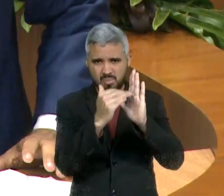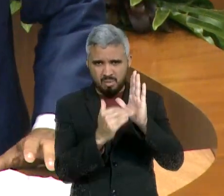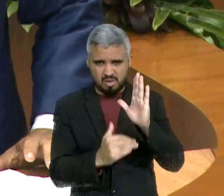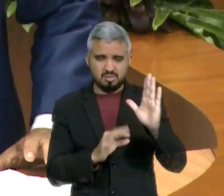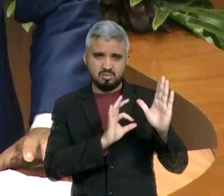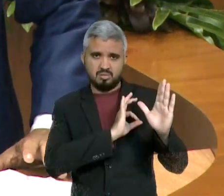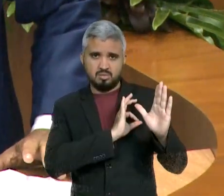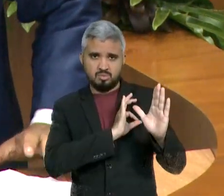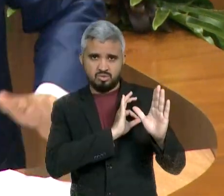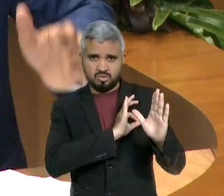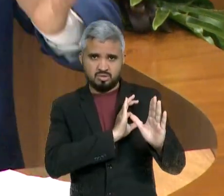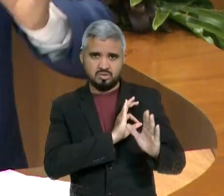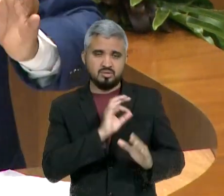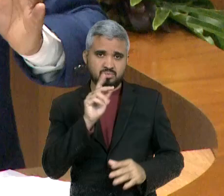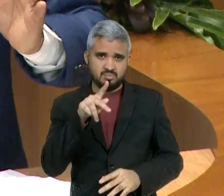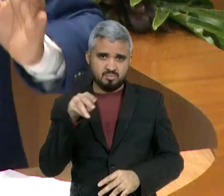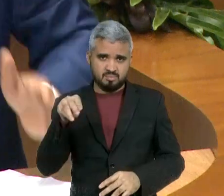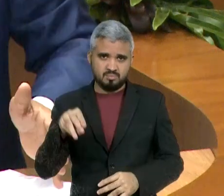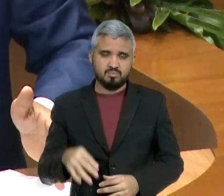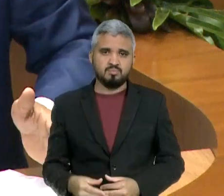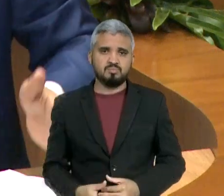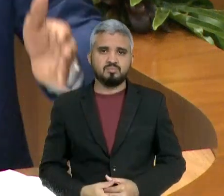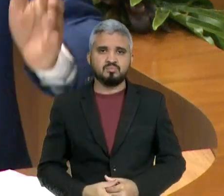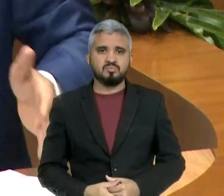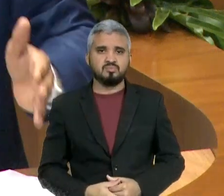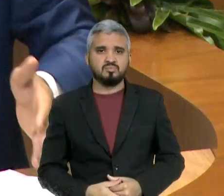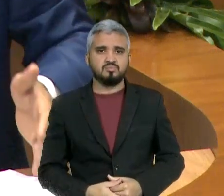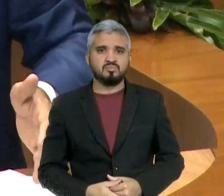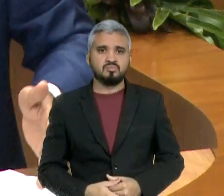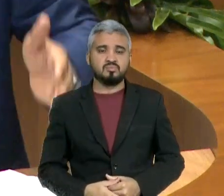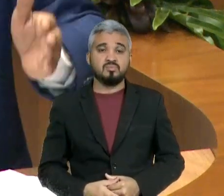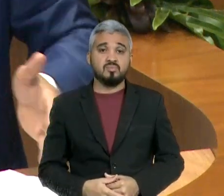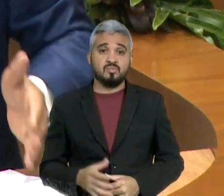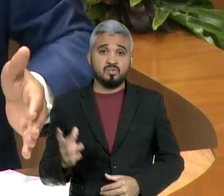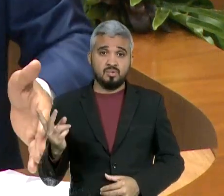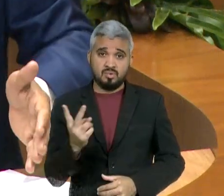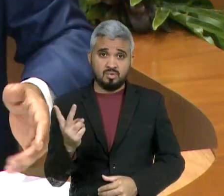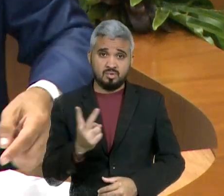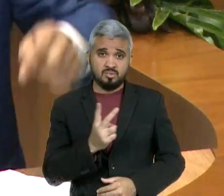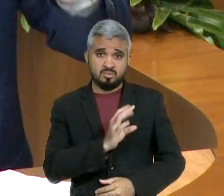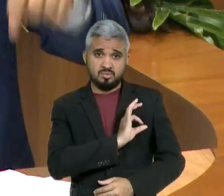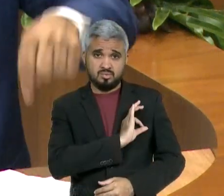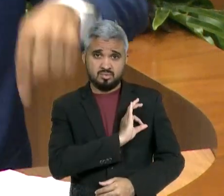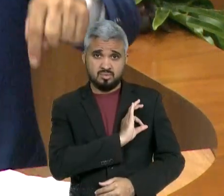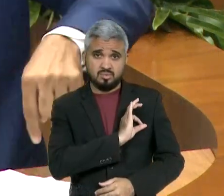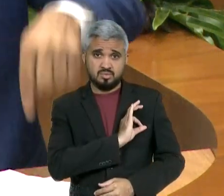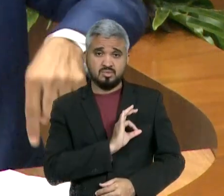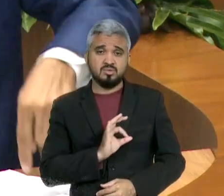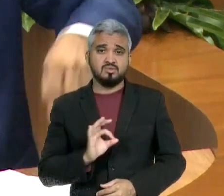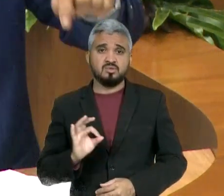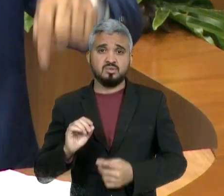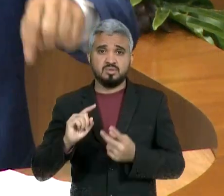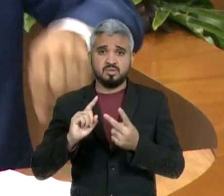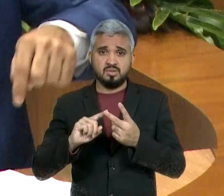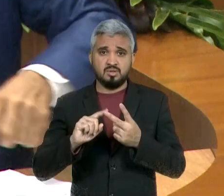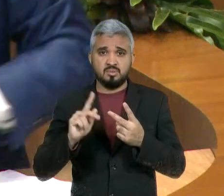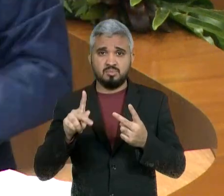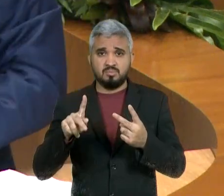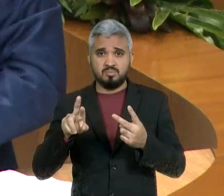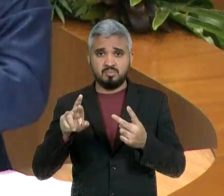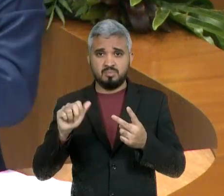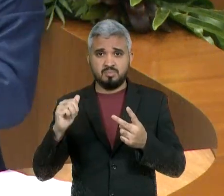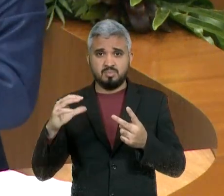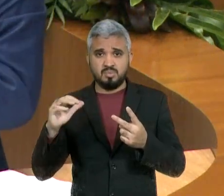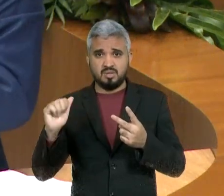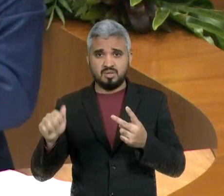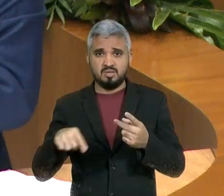Polícia Militar do Estado do Maranhão. Praças e oficiais da Polícia Militar. Aqui nesta casa, na Assembleia